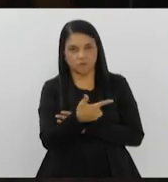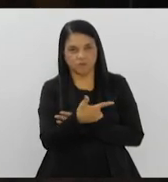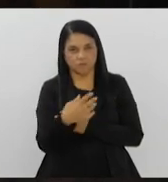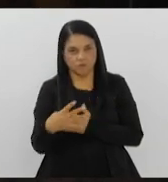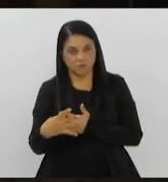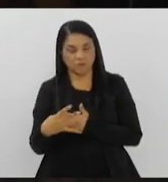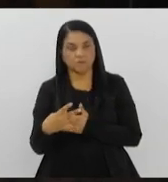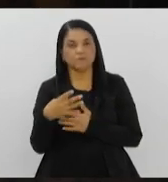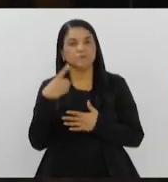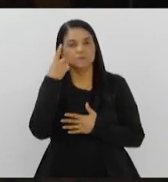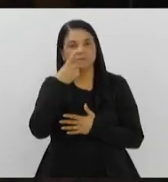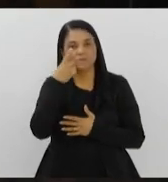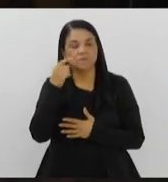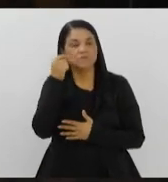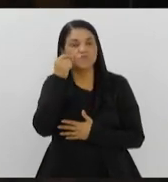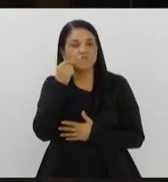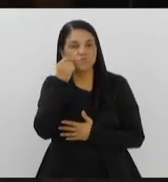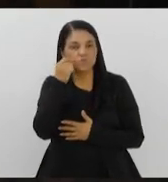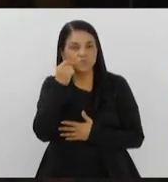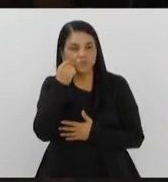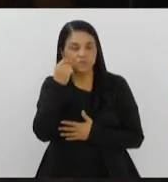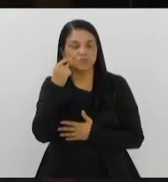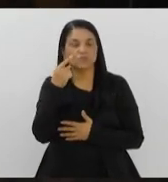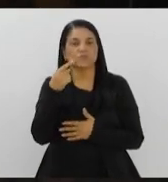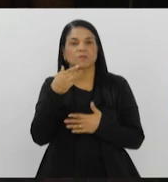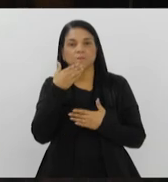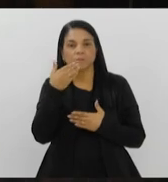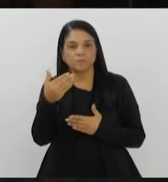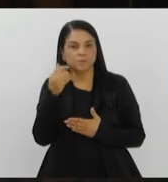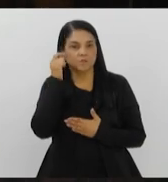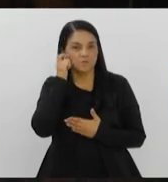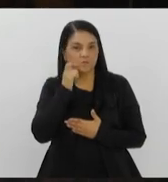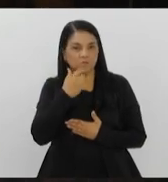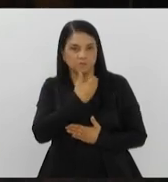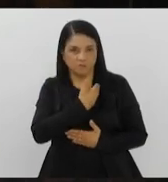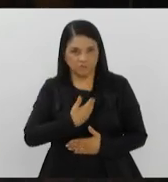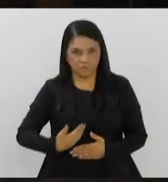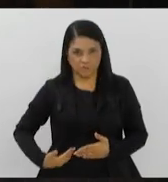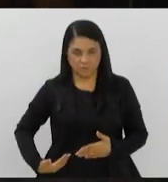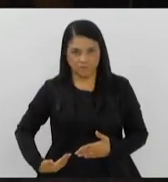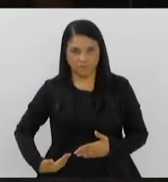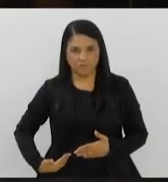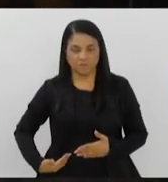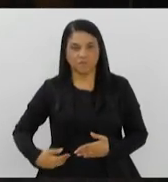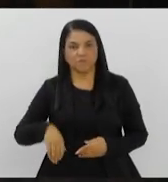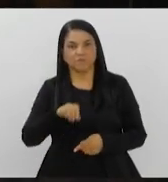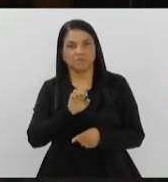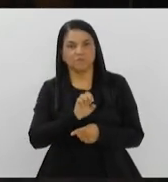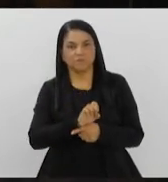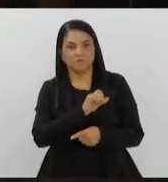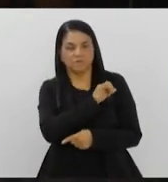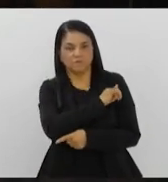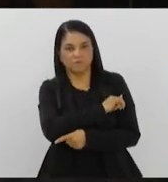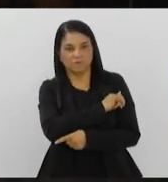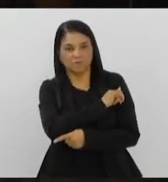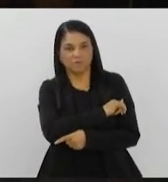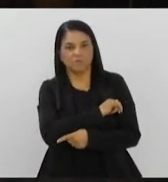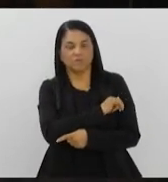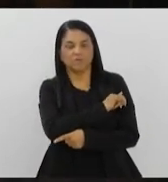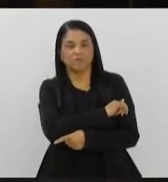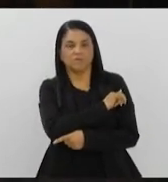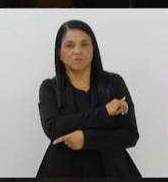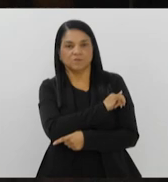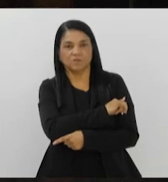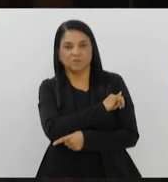de autoria do deputado Giovanni Ratinho, que solicita ao excelentíssimo senhor governador do Estado do Rio de Janeiro, senhor